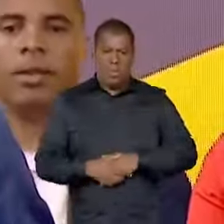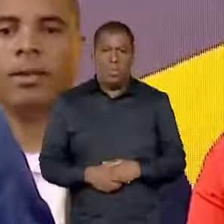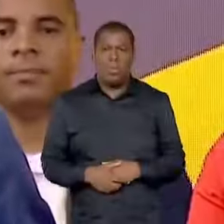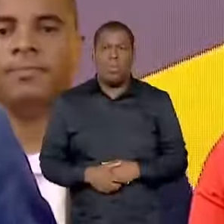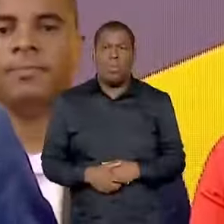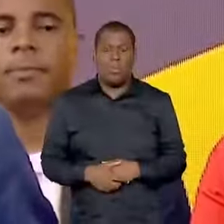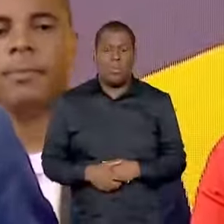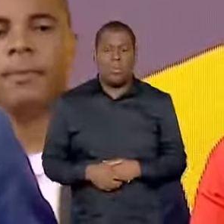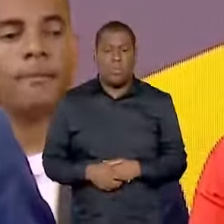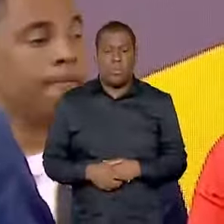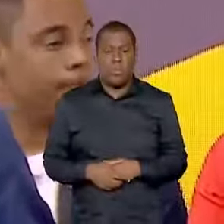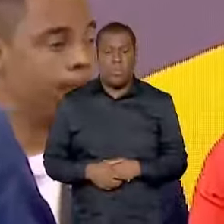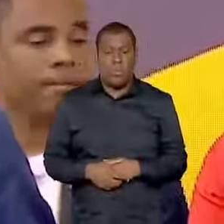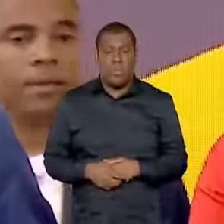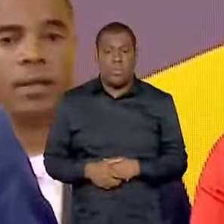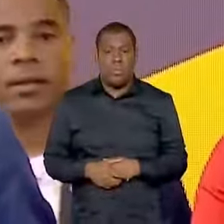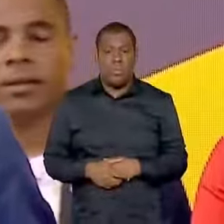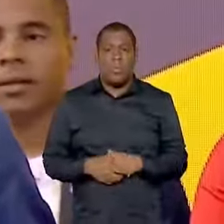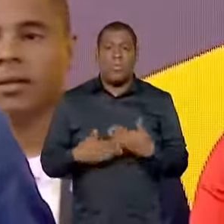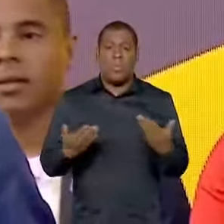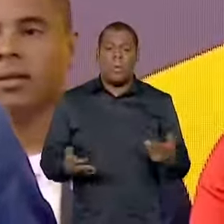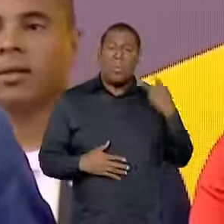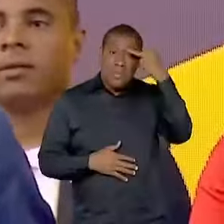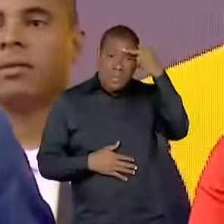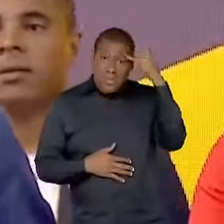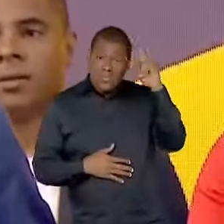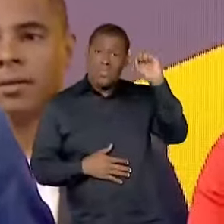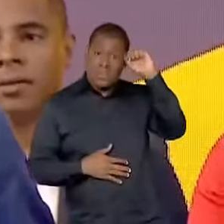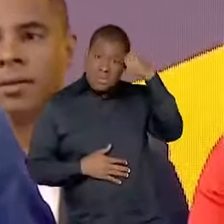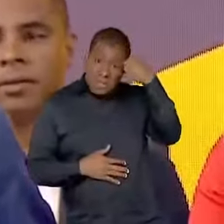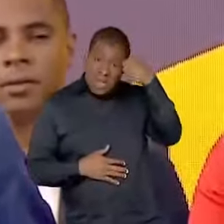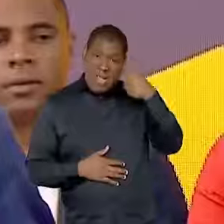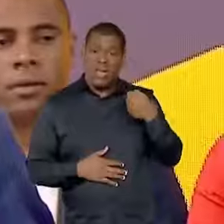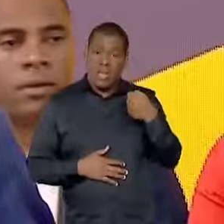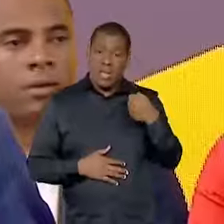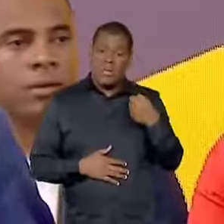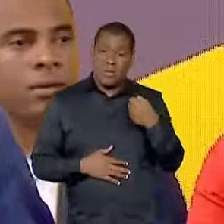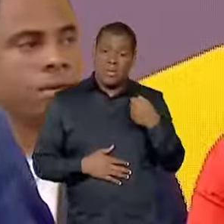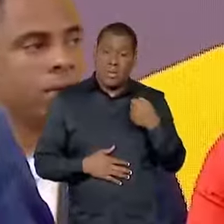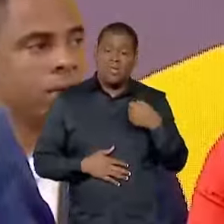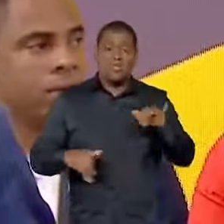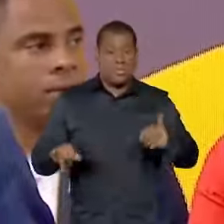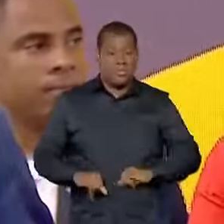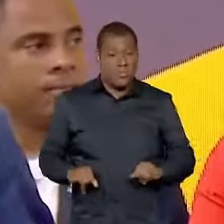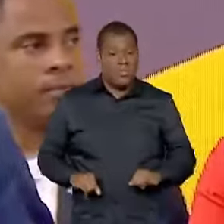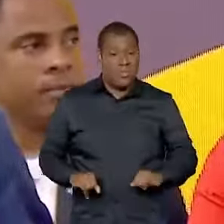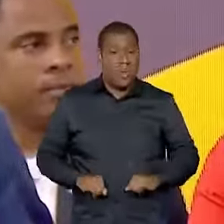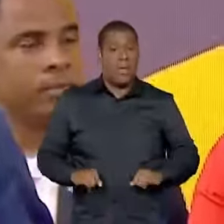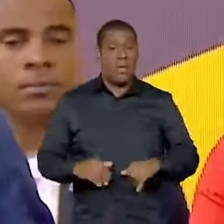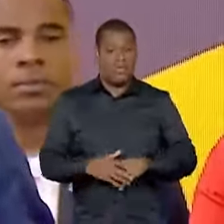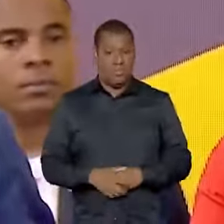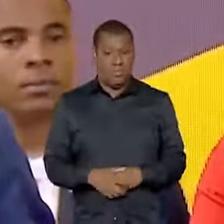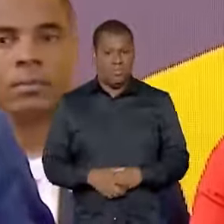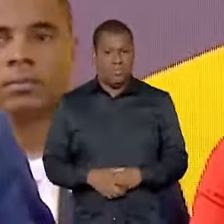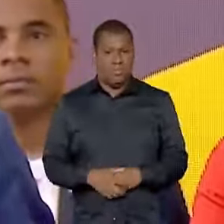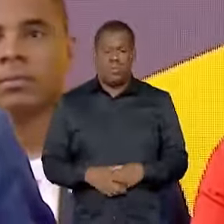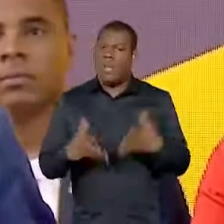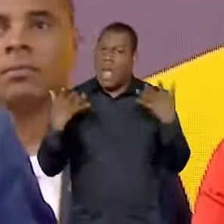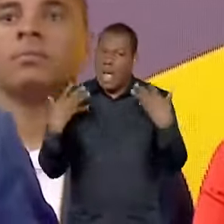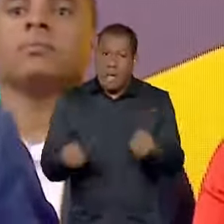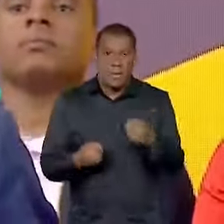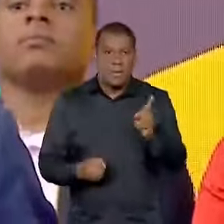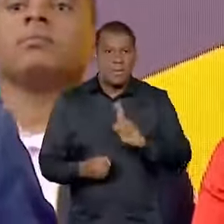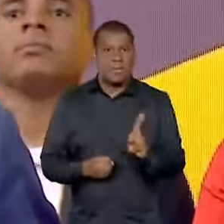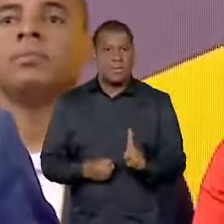dos palcos, essa é a realidade de pessoas negras em todo o Brasil. Uma realidade inaceitável,